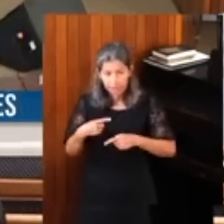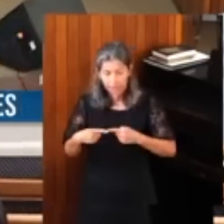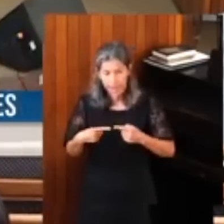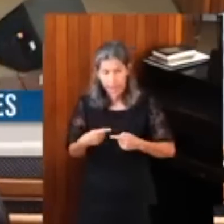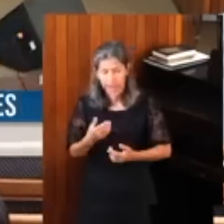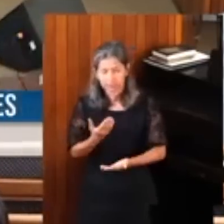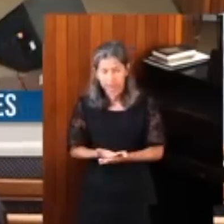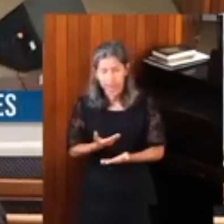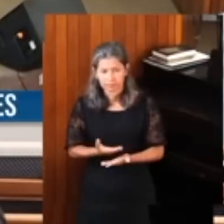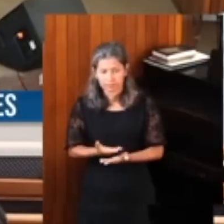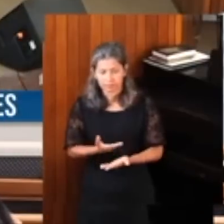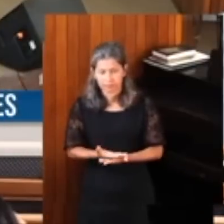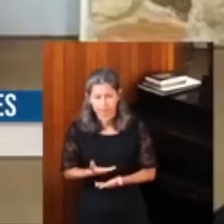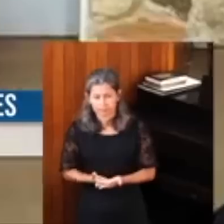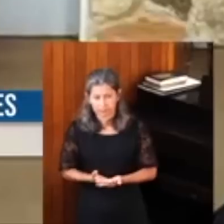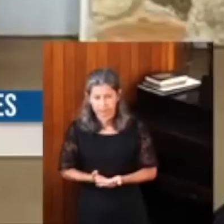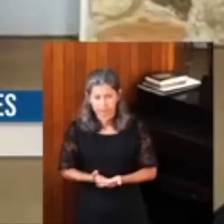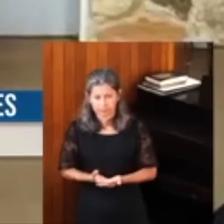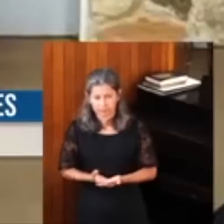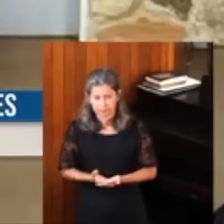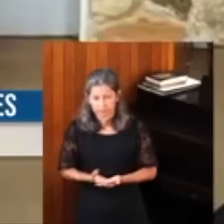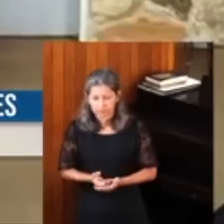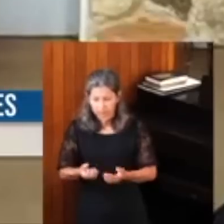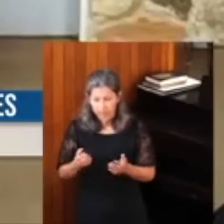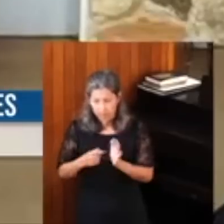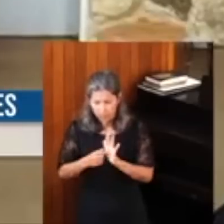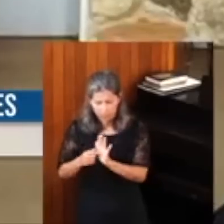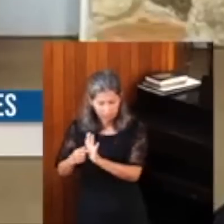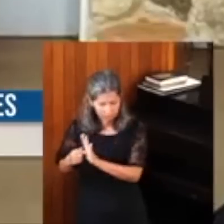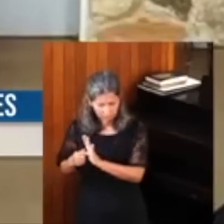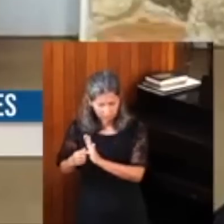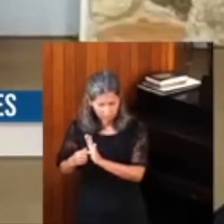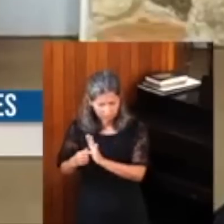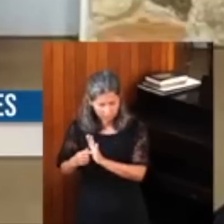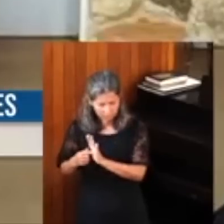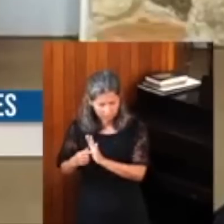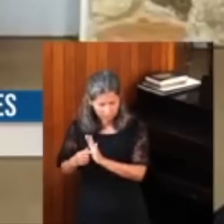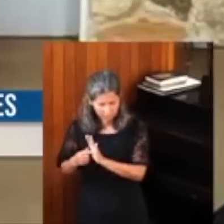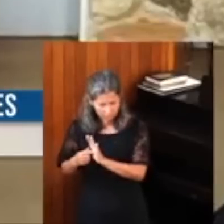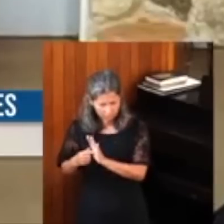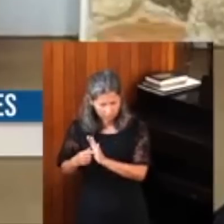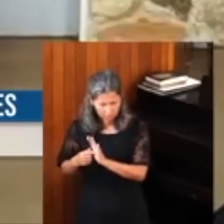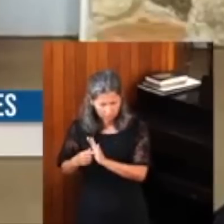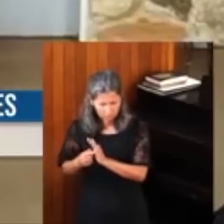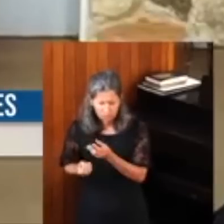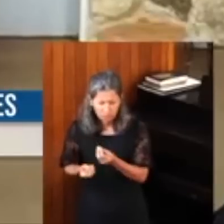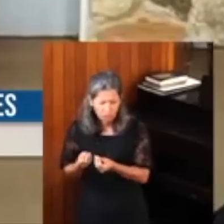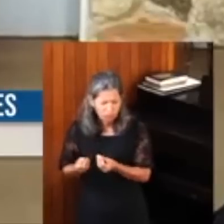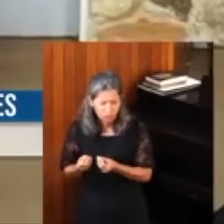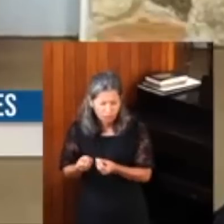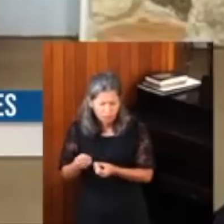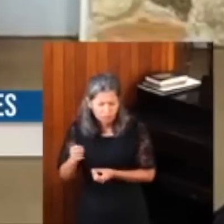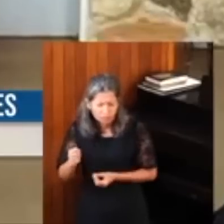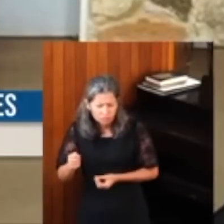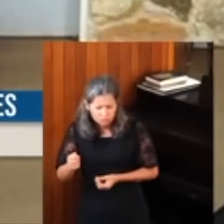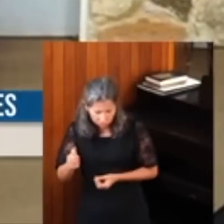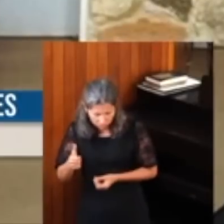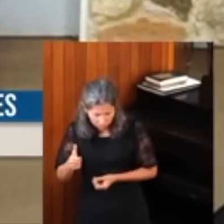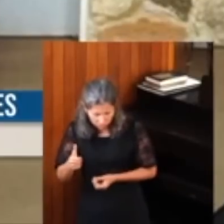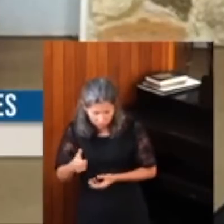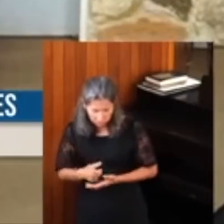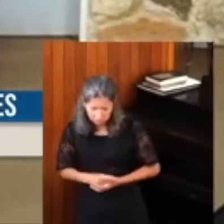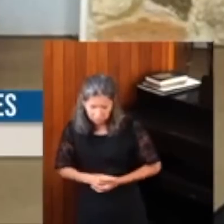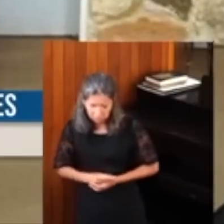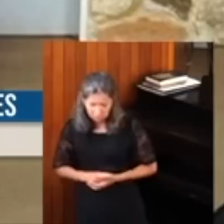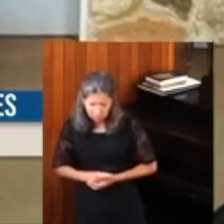né? Ele narra uma cena estranha, em que João, certamente representando um povo, ele se depara